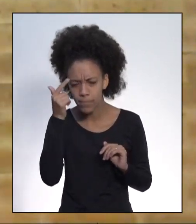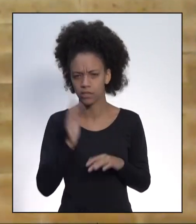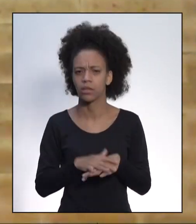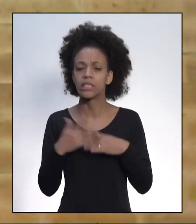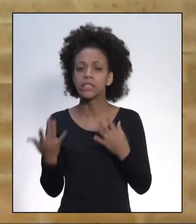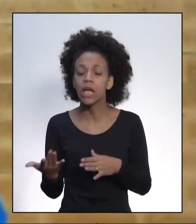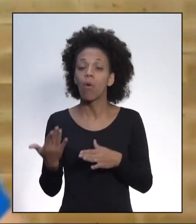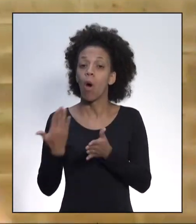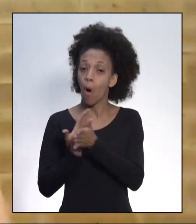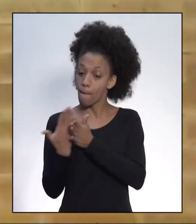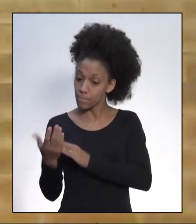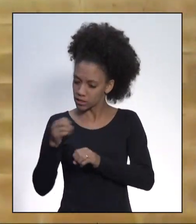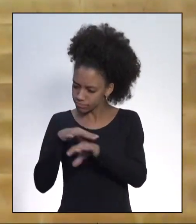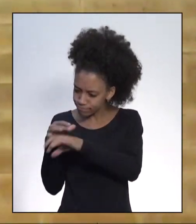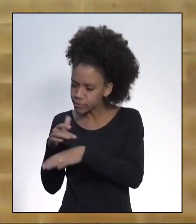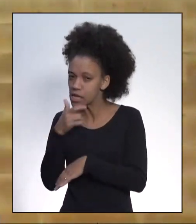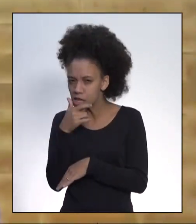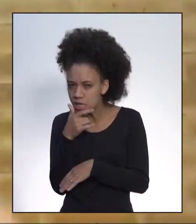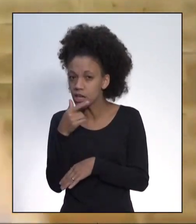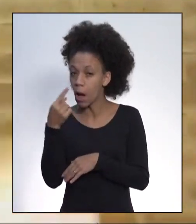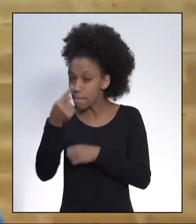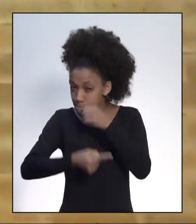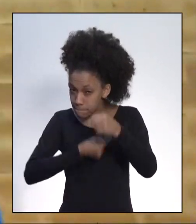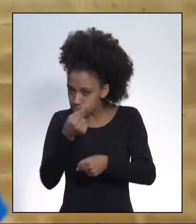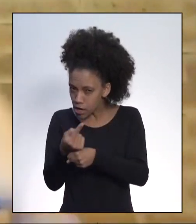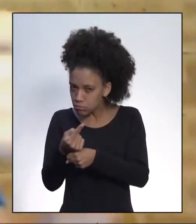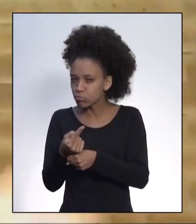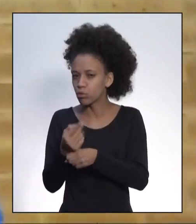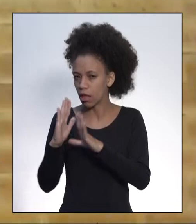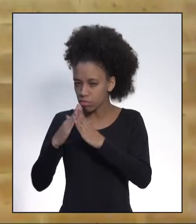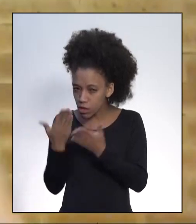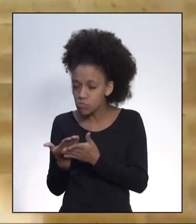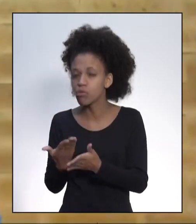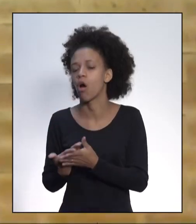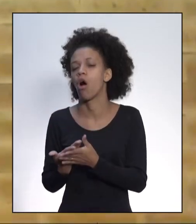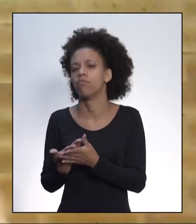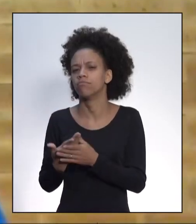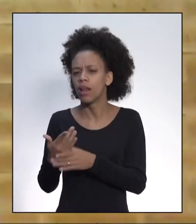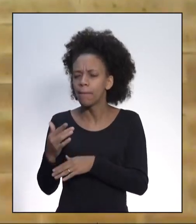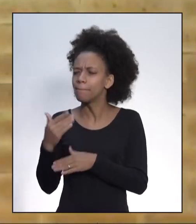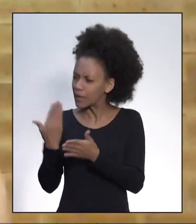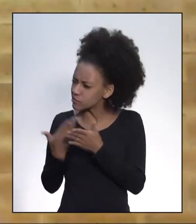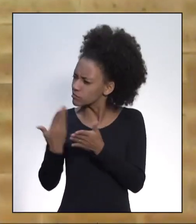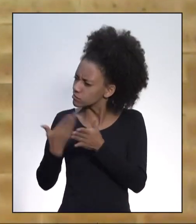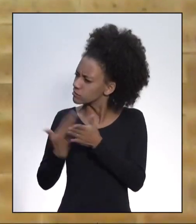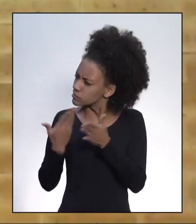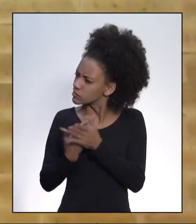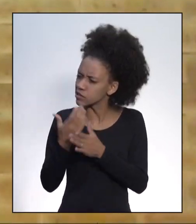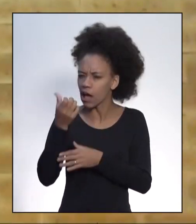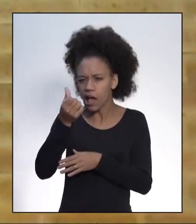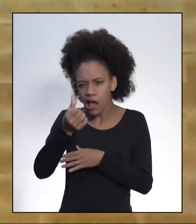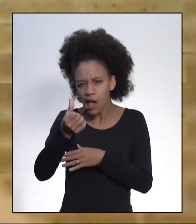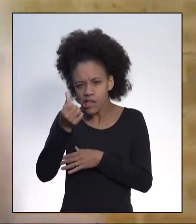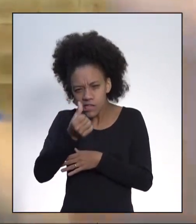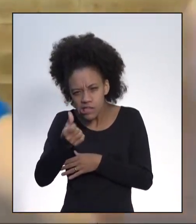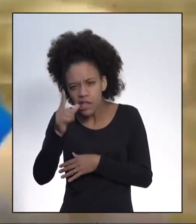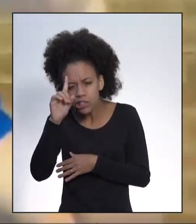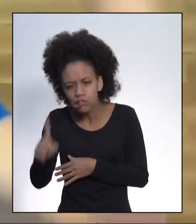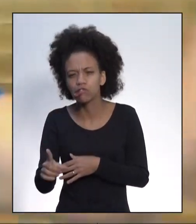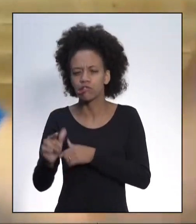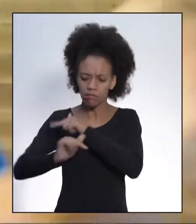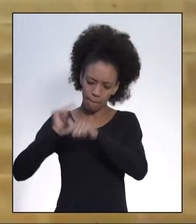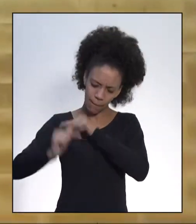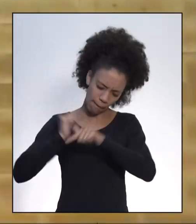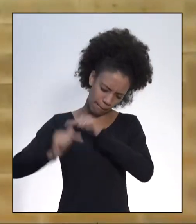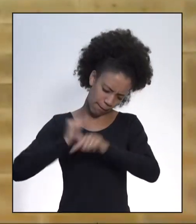eu comecei dando aula de inglês, eu fiquei meu primeiro ano dando aula de inglês numa escola, dando bastante aula, trabalhando 6 dias por semana, dando aula por